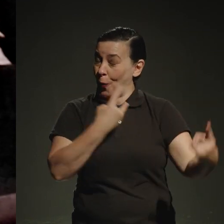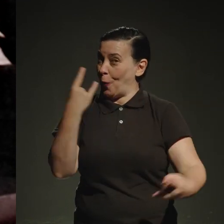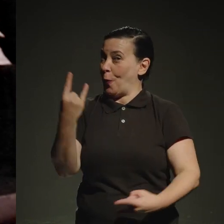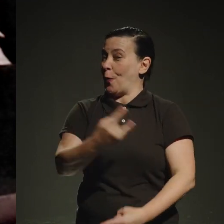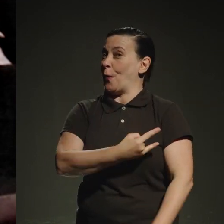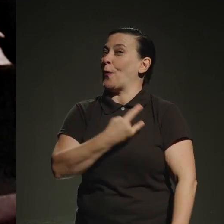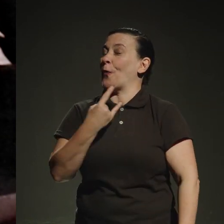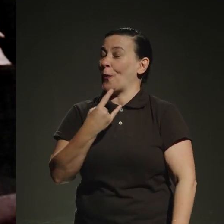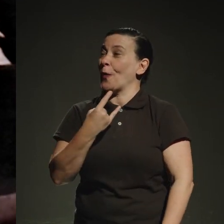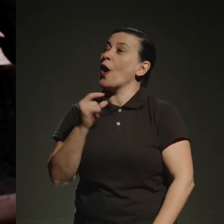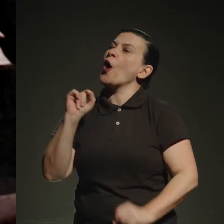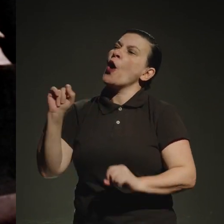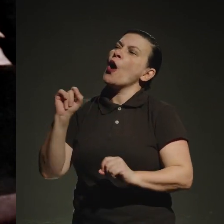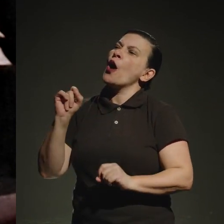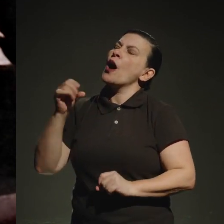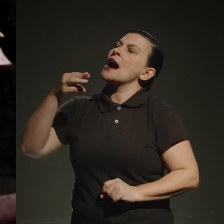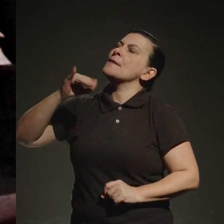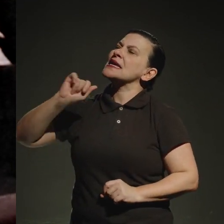afins. Coisa fina, viu?